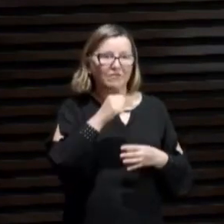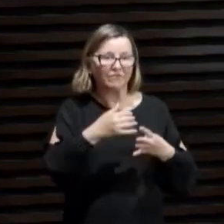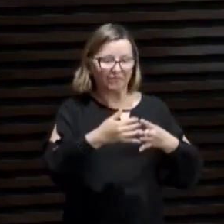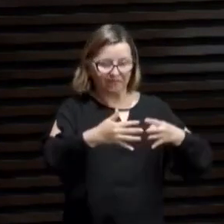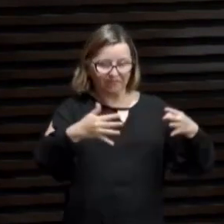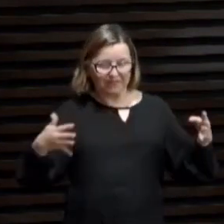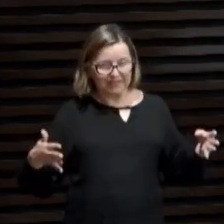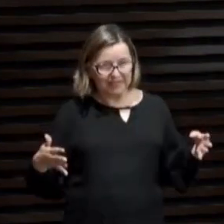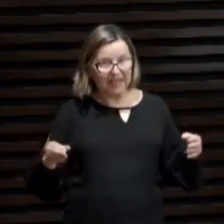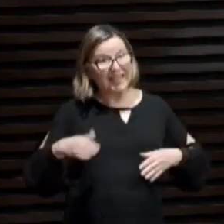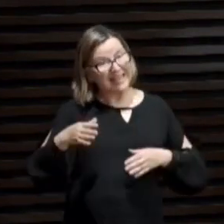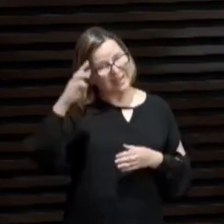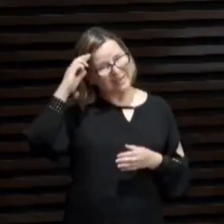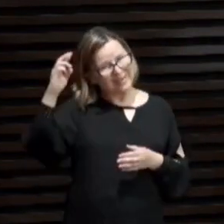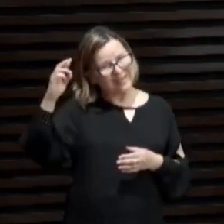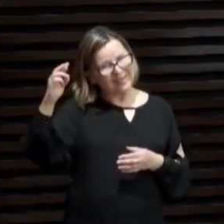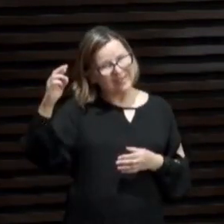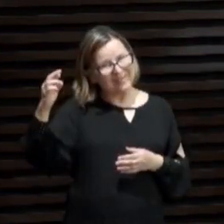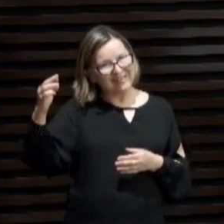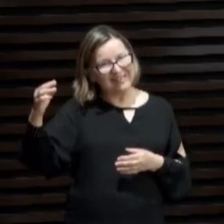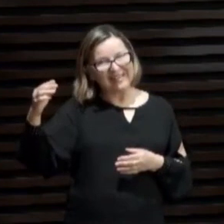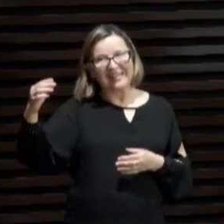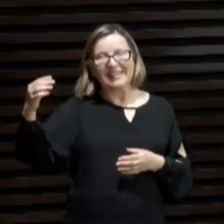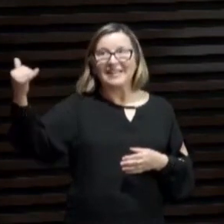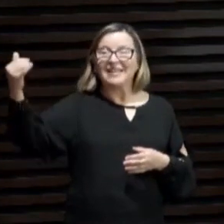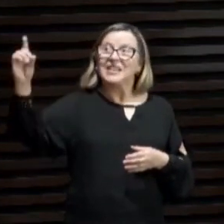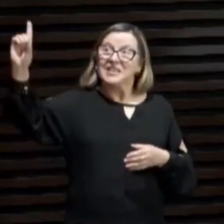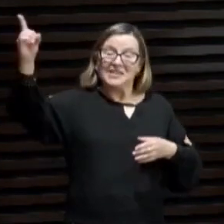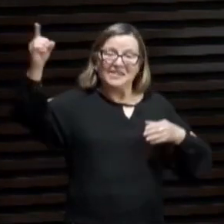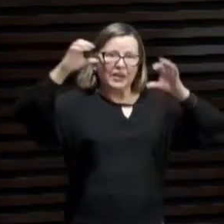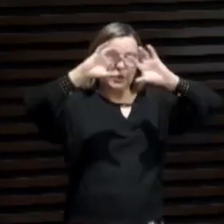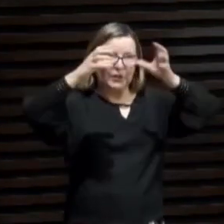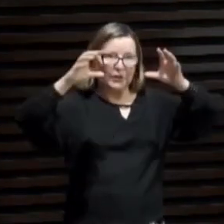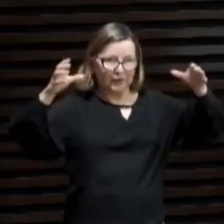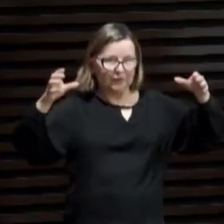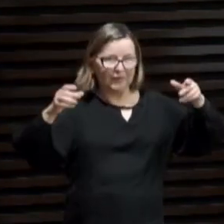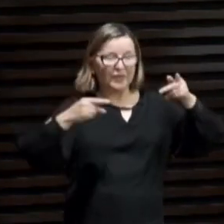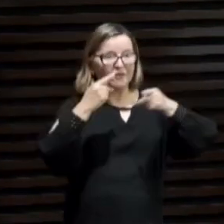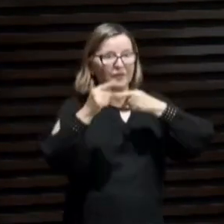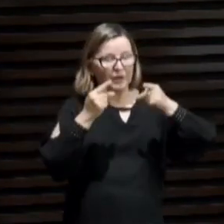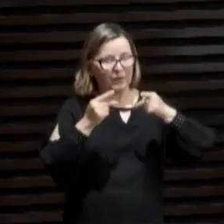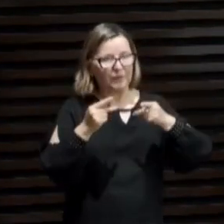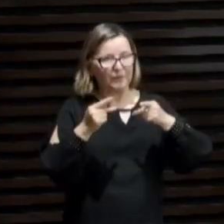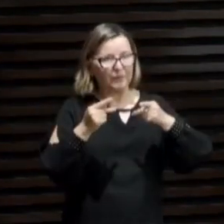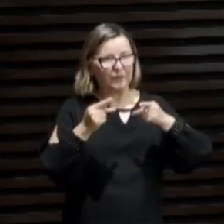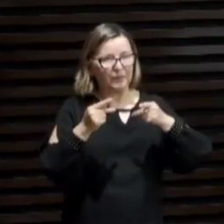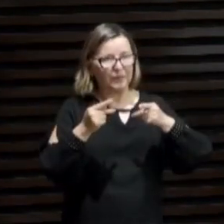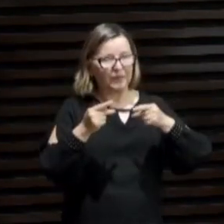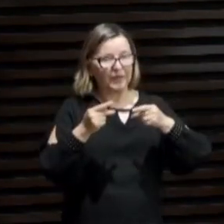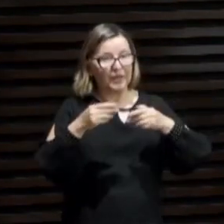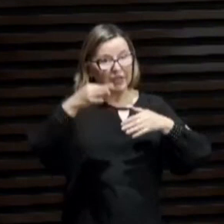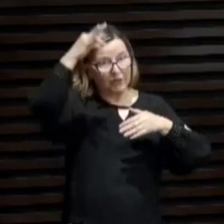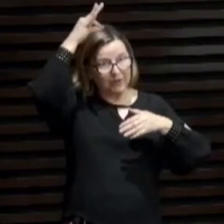tenda. Então o Senhor desceu na nuvem e lhe falou, e, tirando do Espírito que estava sobre ele,